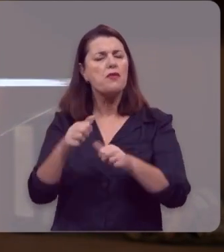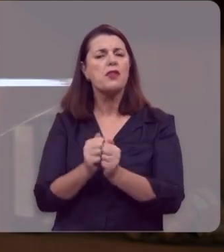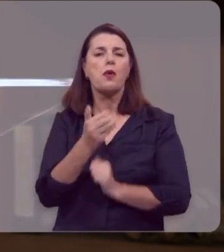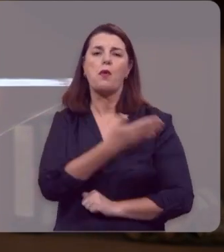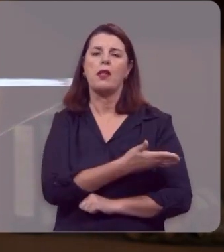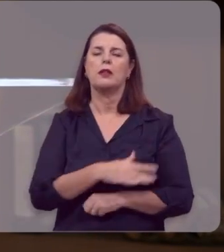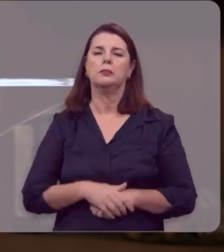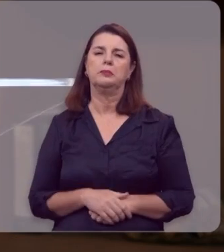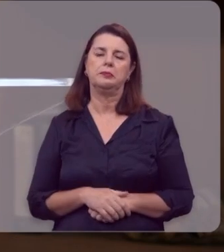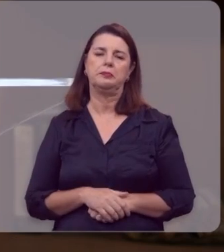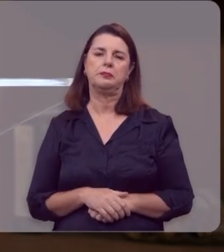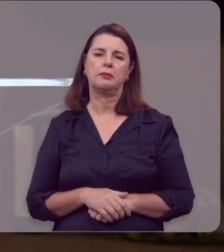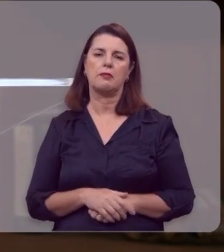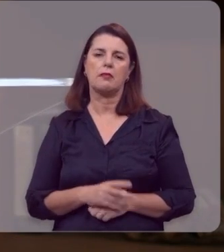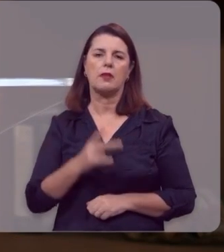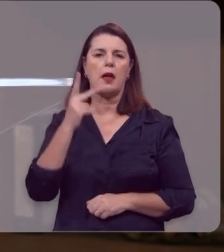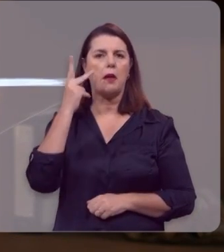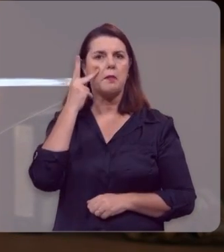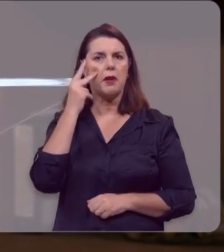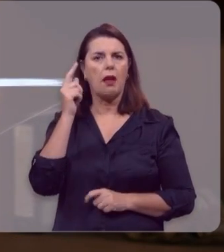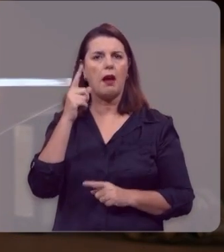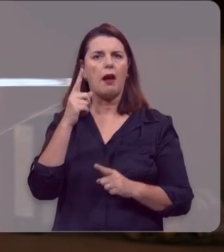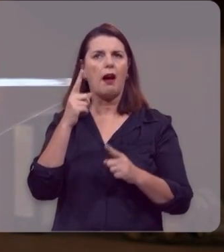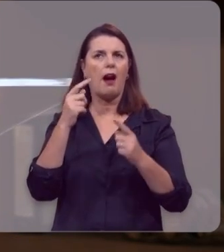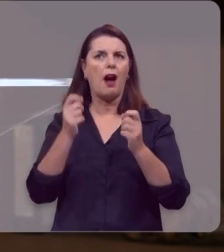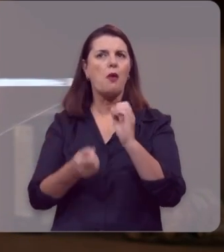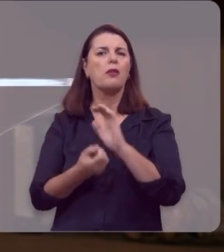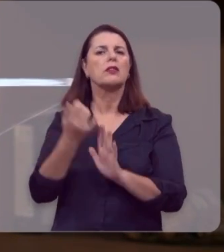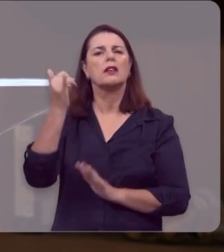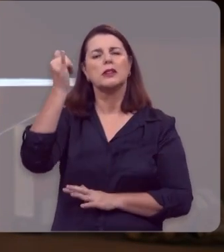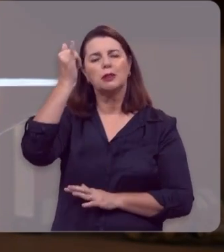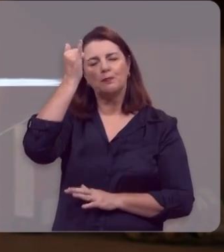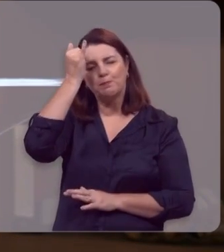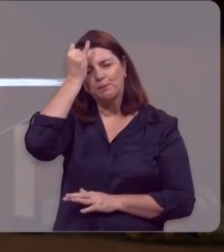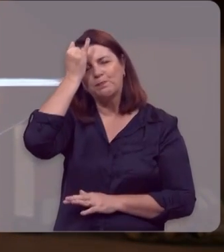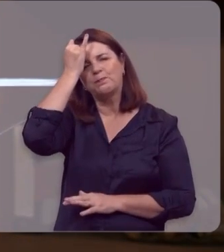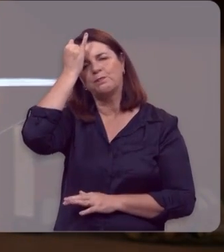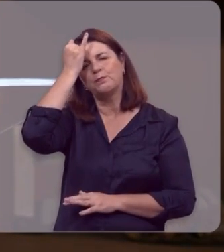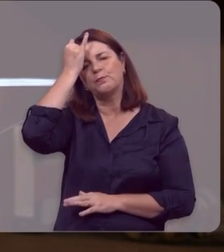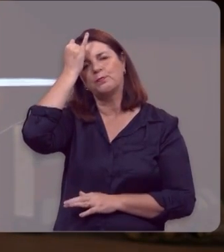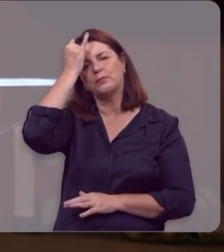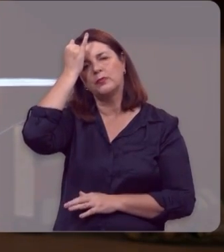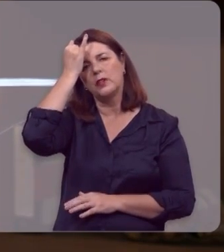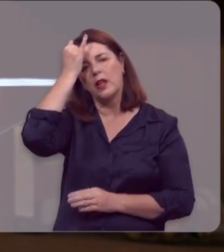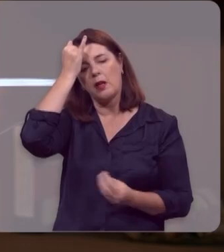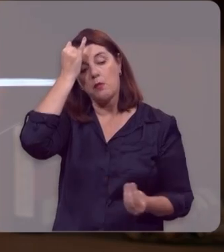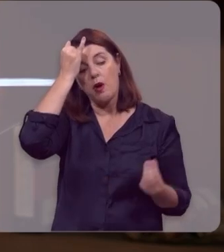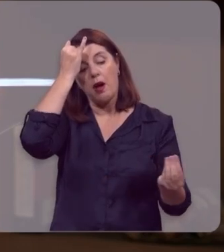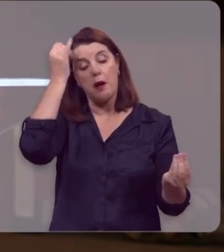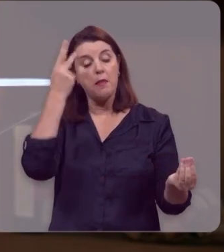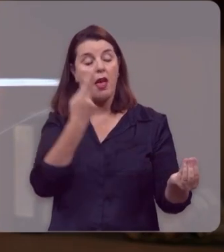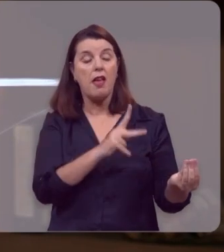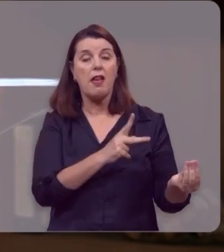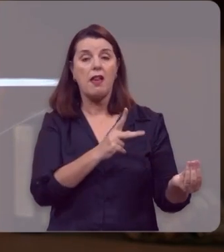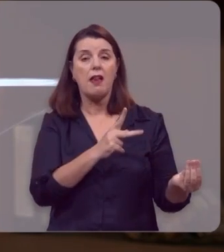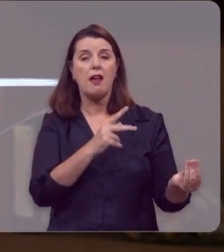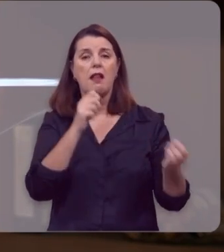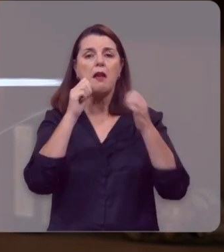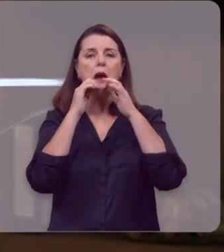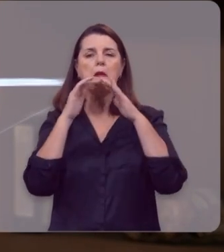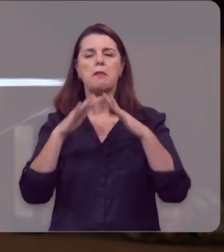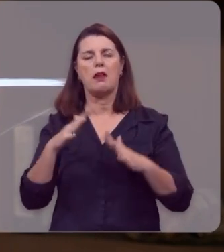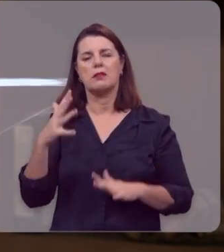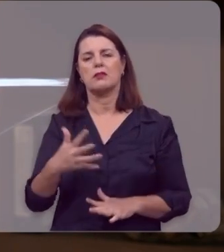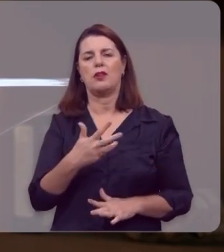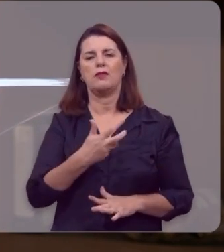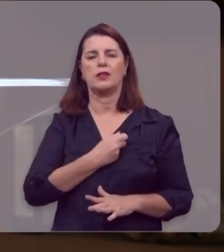ele, para levá-lo às lágrimas do arrependimento e para trazer a ele a bênção